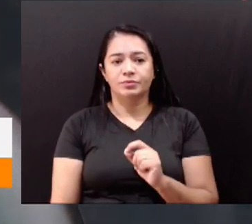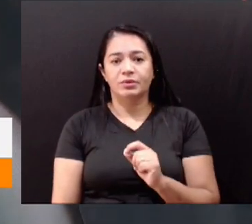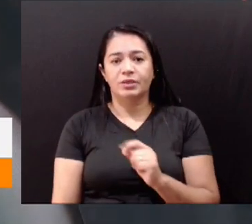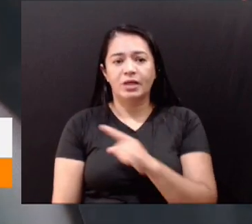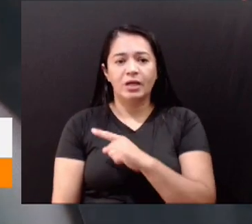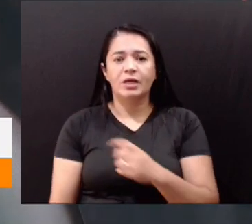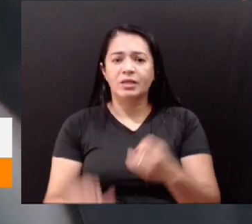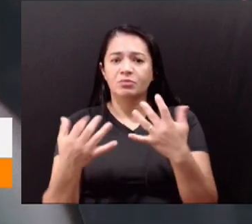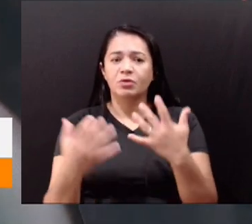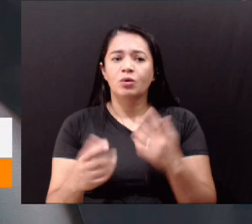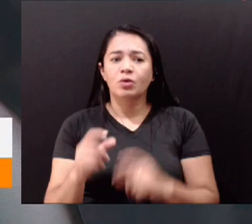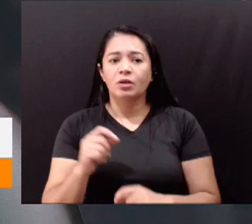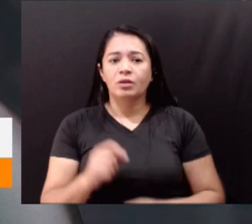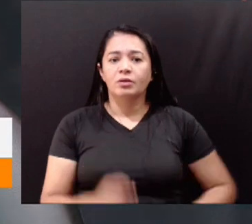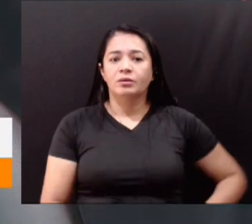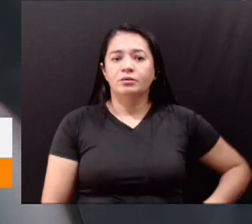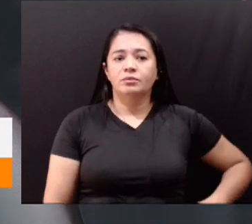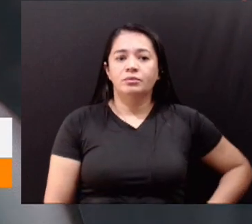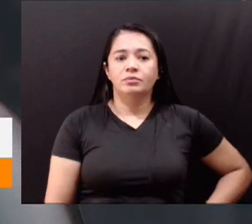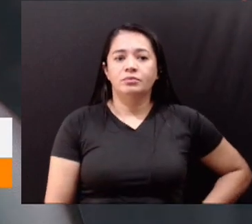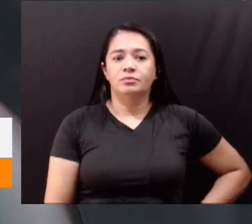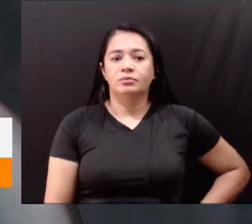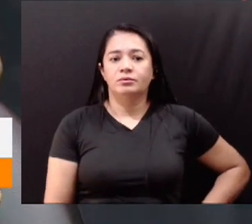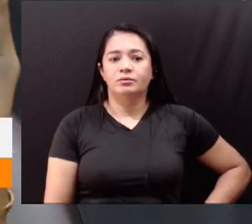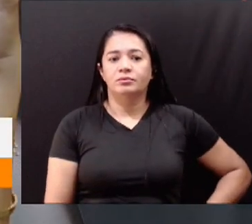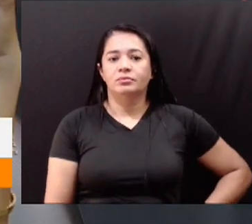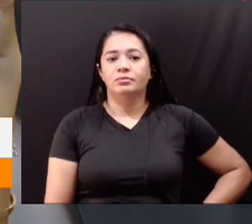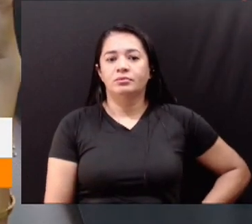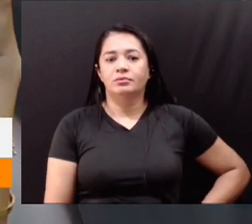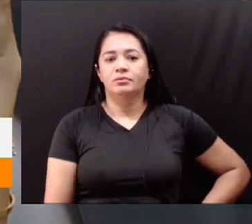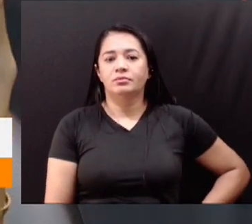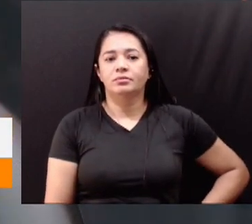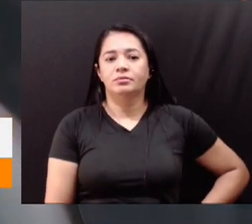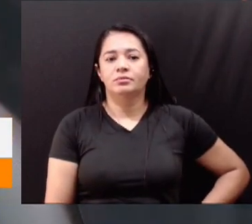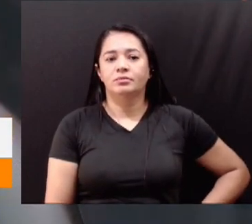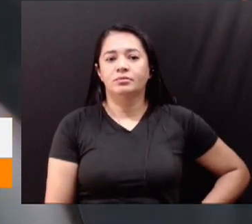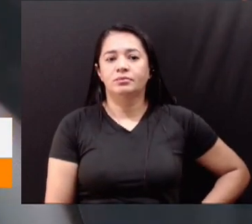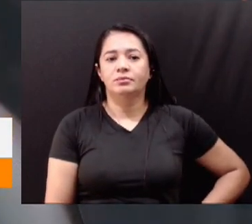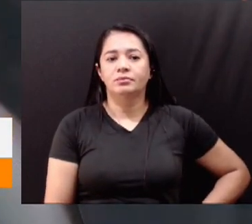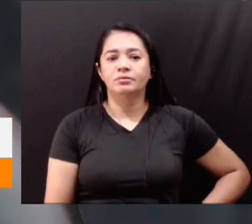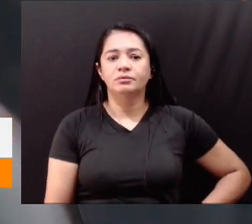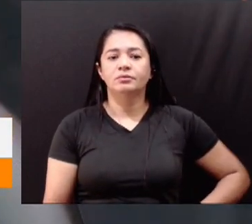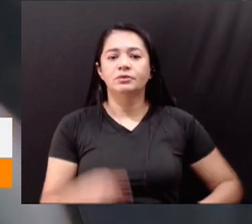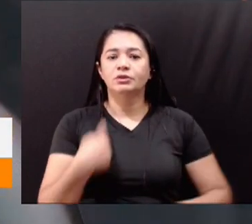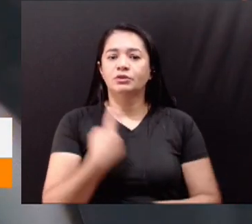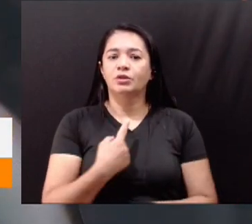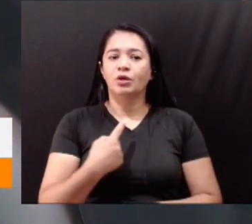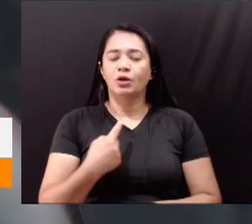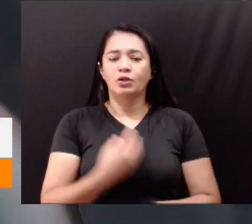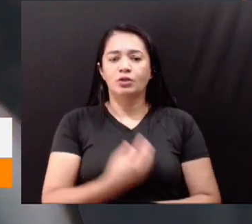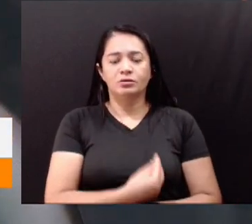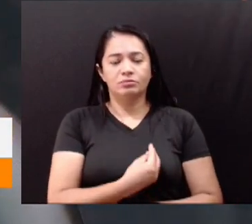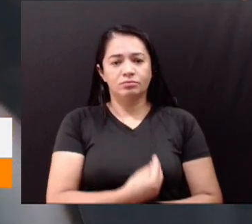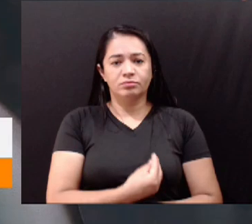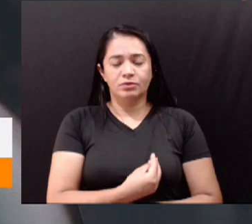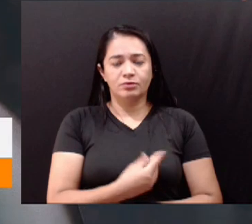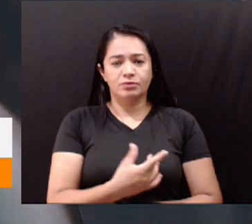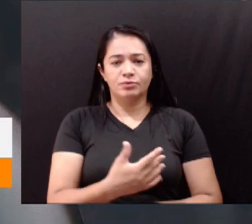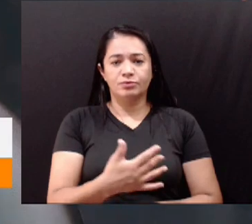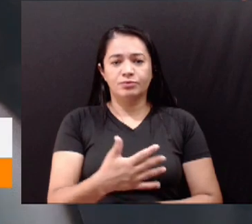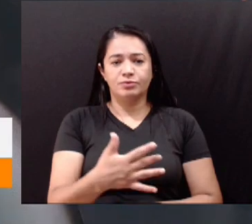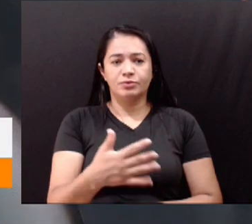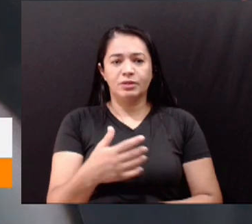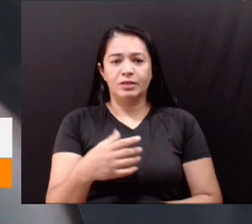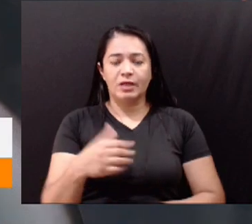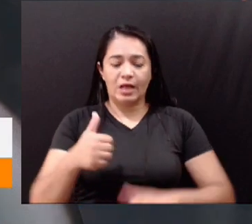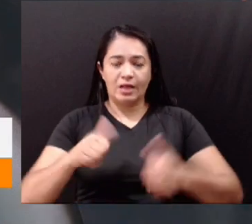porque nós somos seres, longínquos, né, então não dá para analisar somente uma fase da